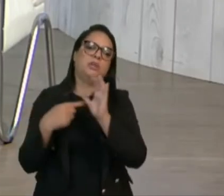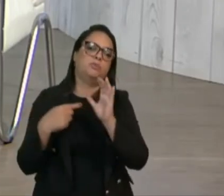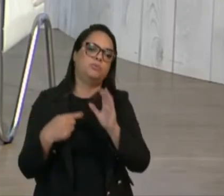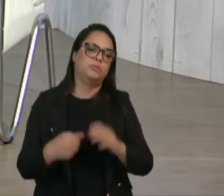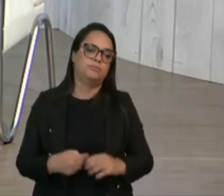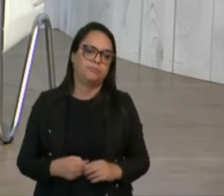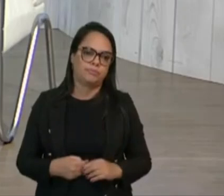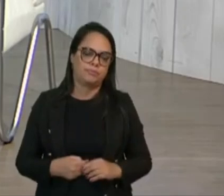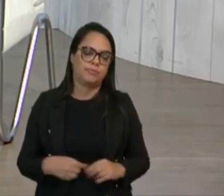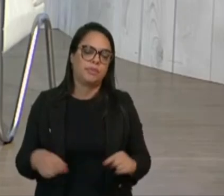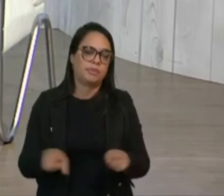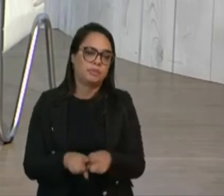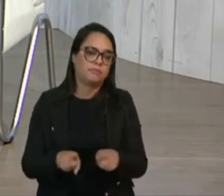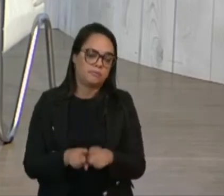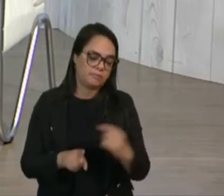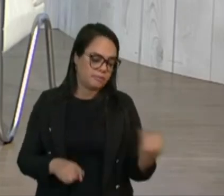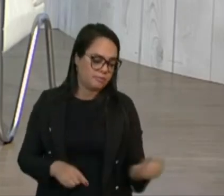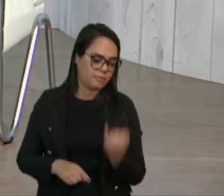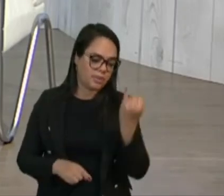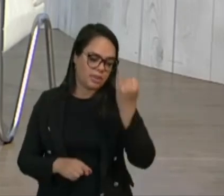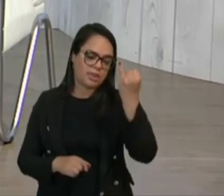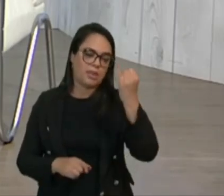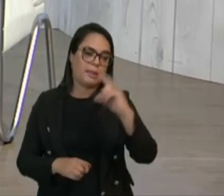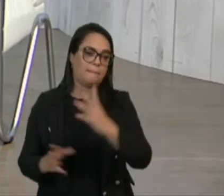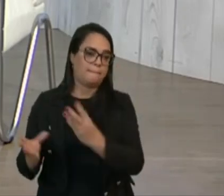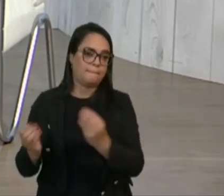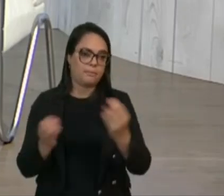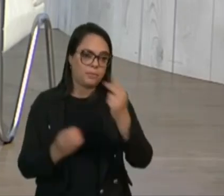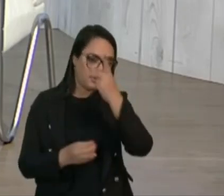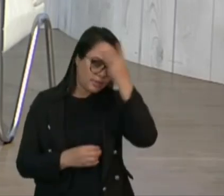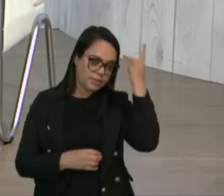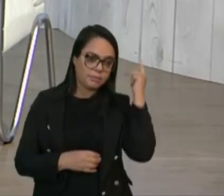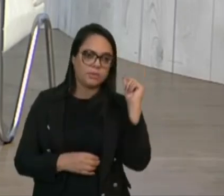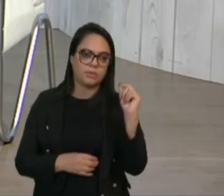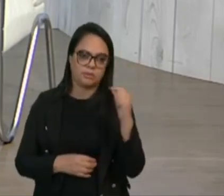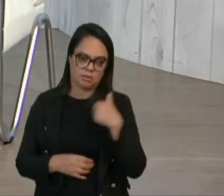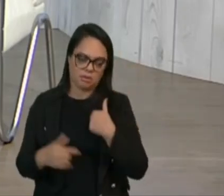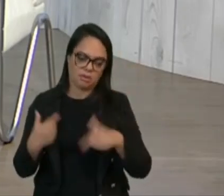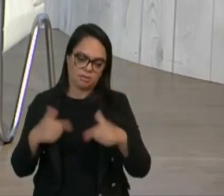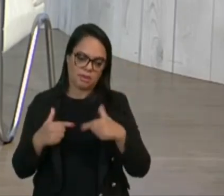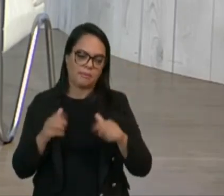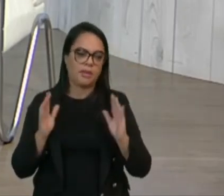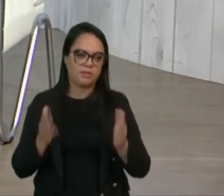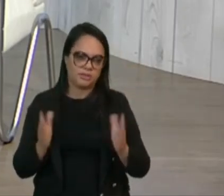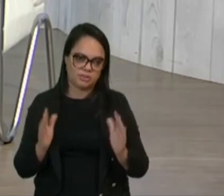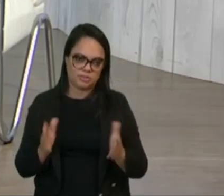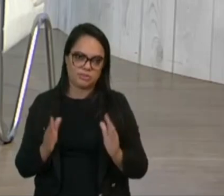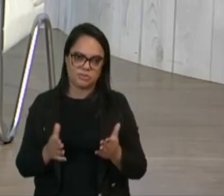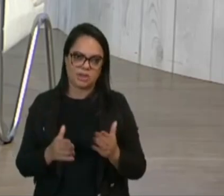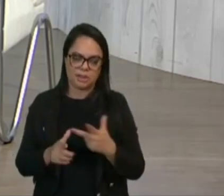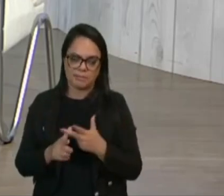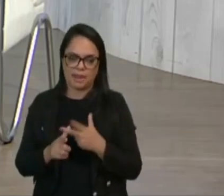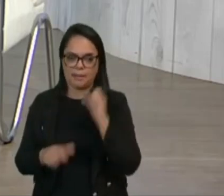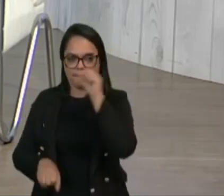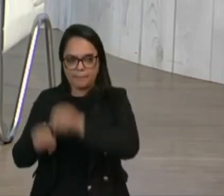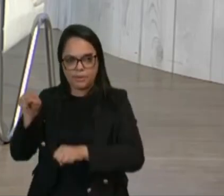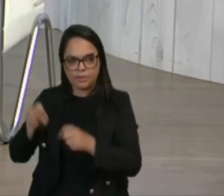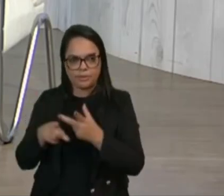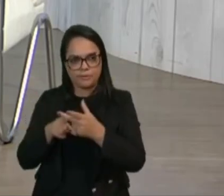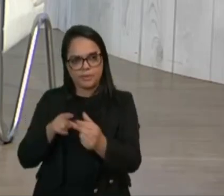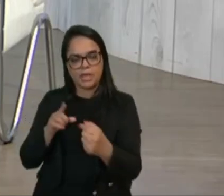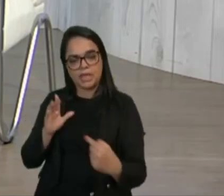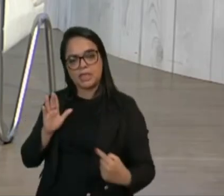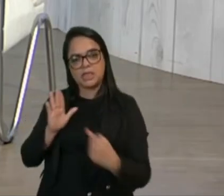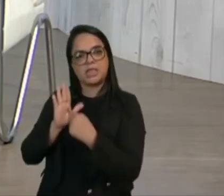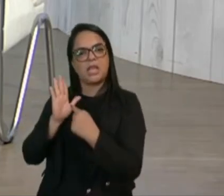é importante, tem muito caso que, como eu estou nessa parte de combate a maus tratos, de denúncias